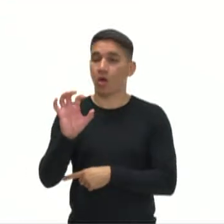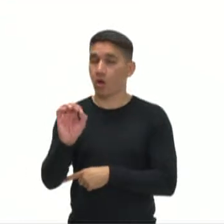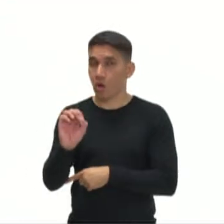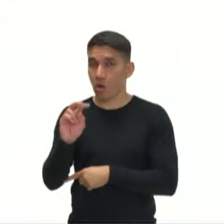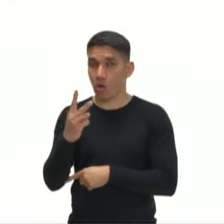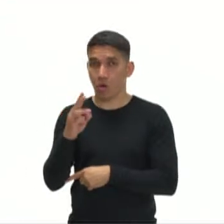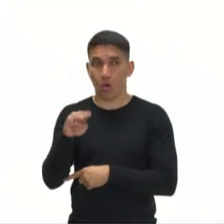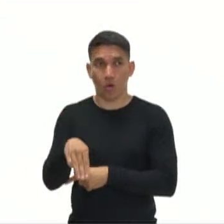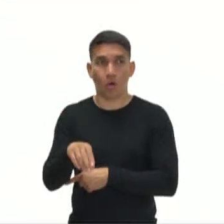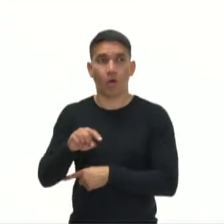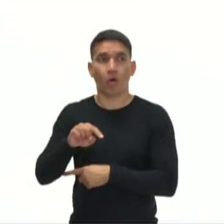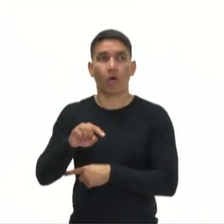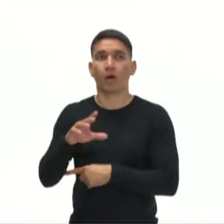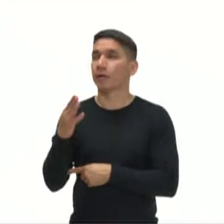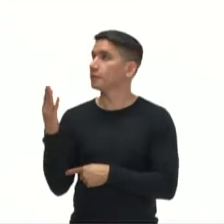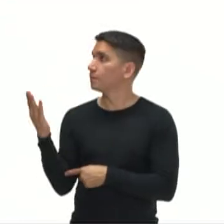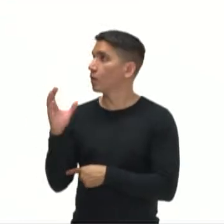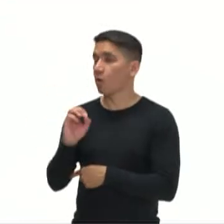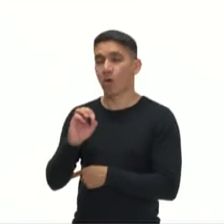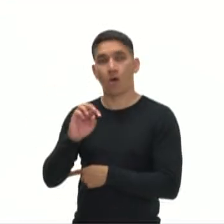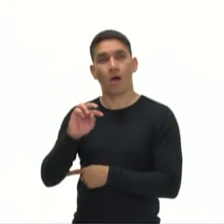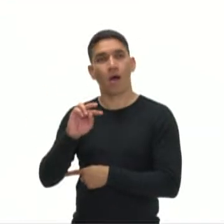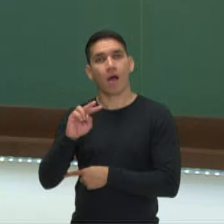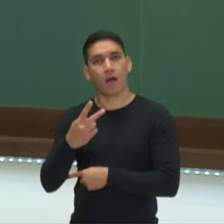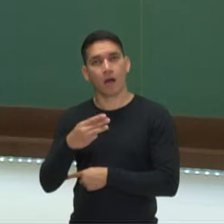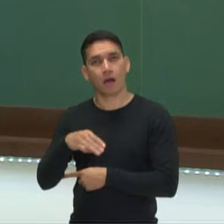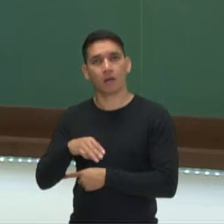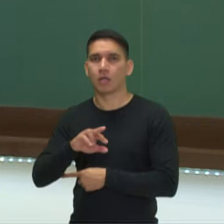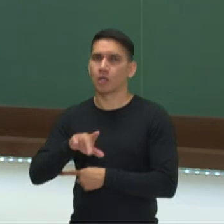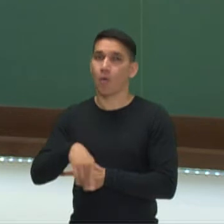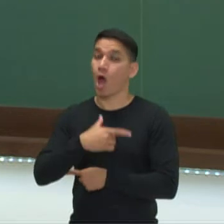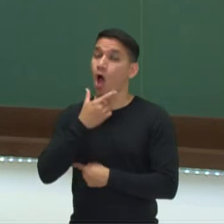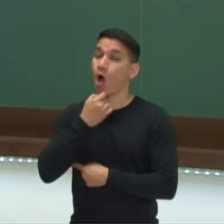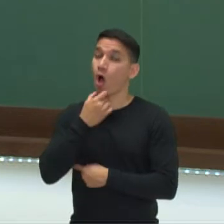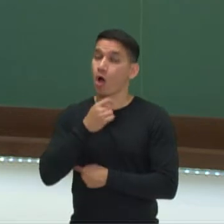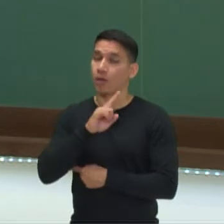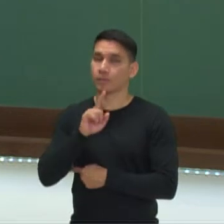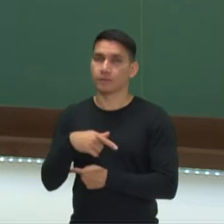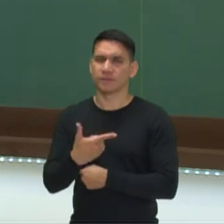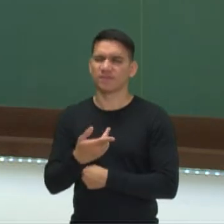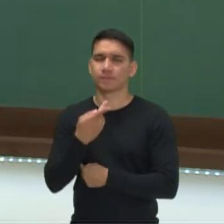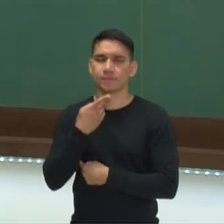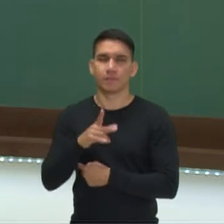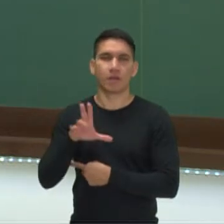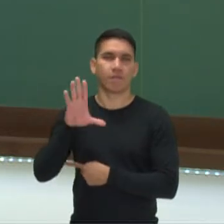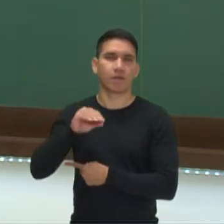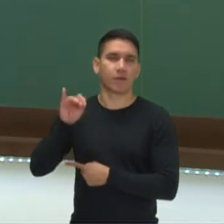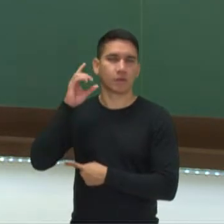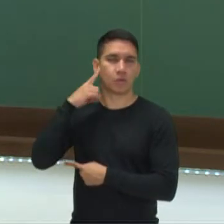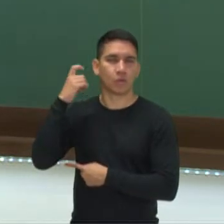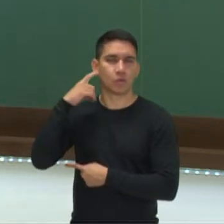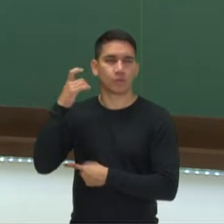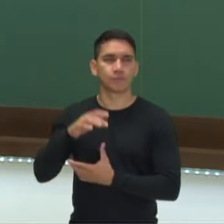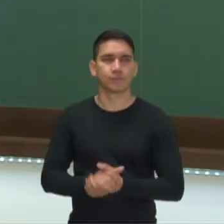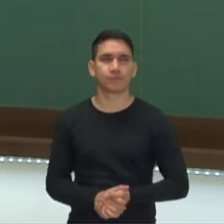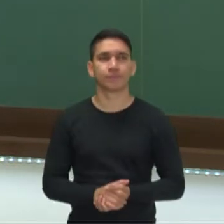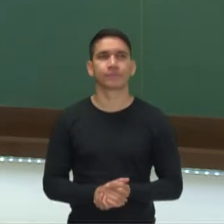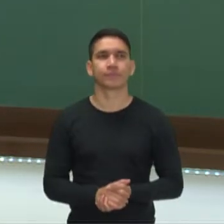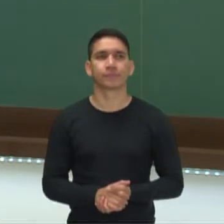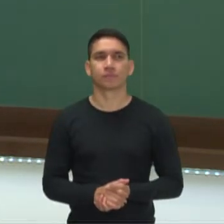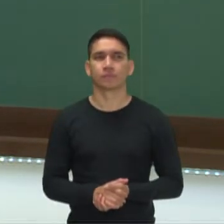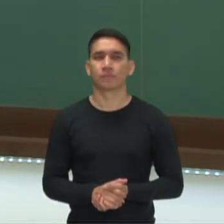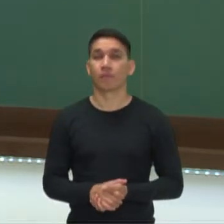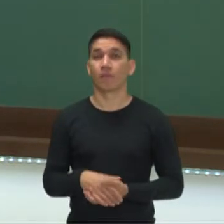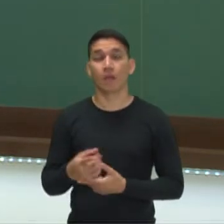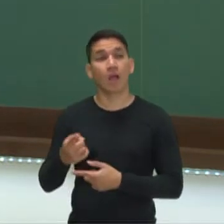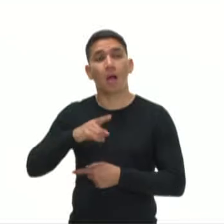elétrica. Ohm escreve assim, OHM, tá? Não é ohm, é Ohm, tá ok? Materiais não